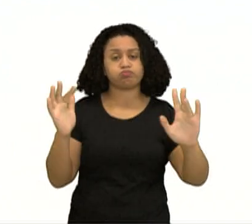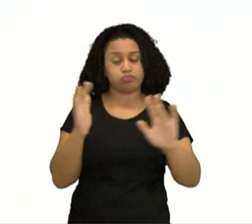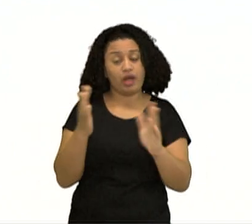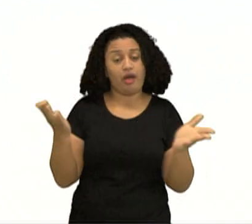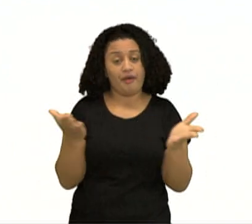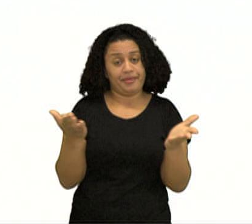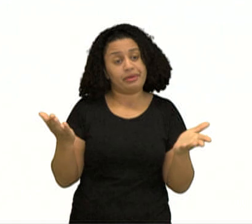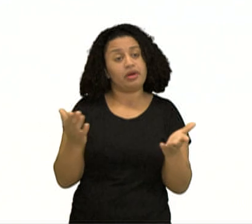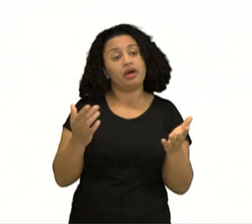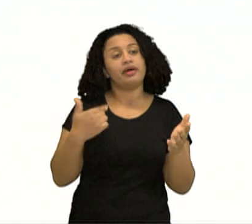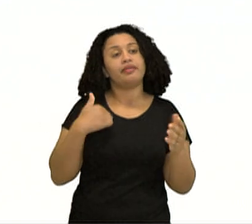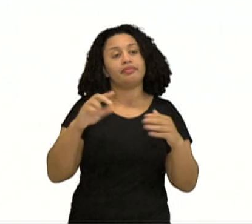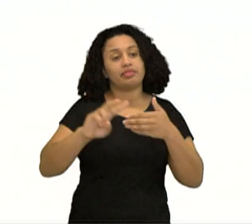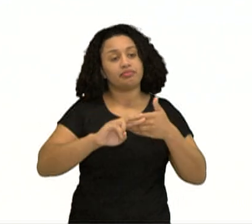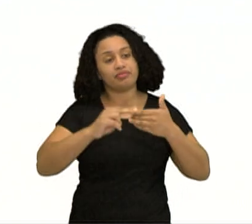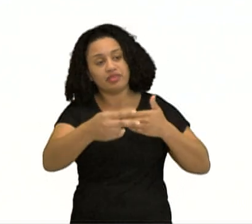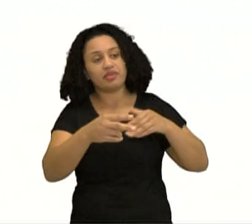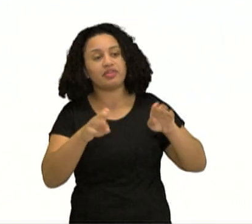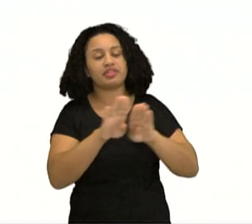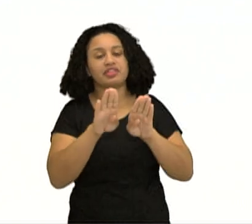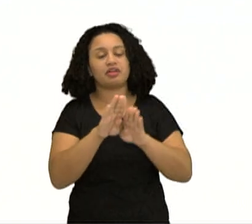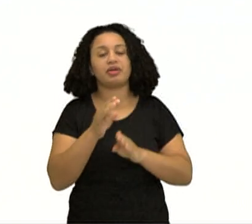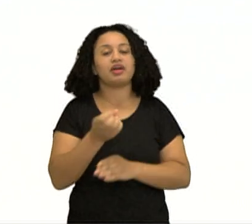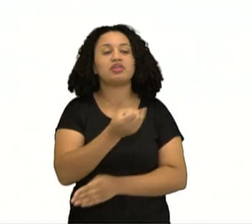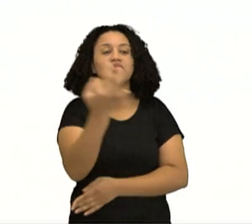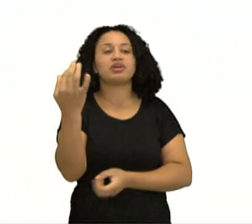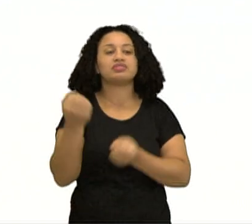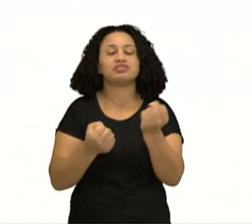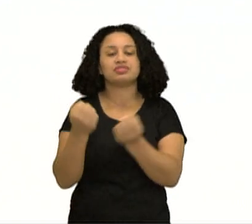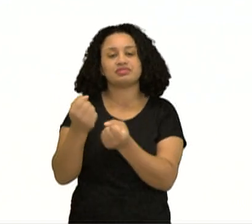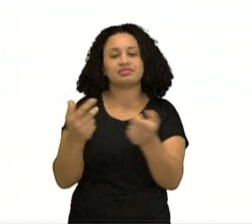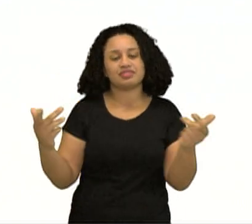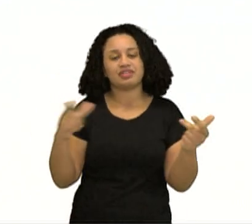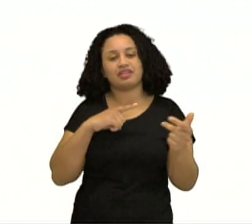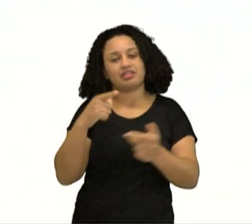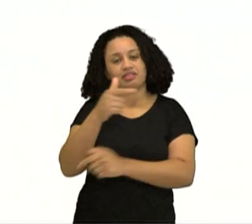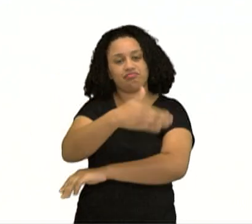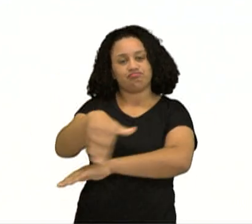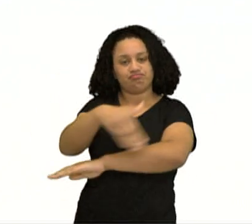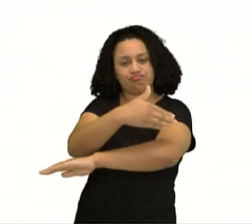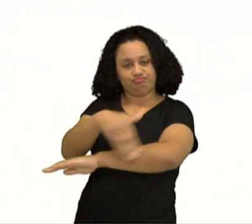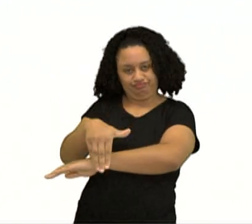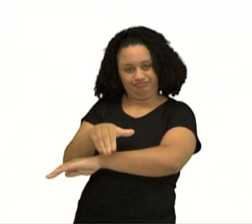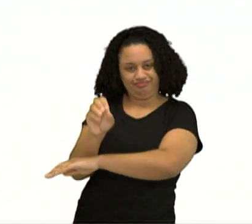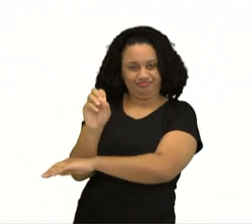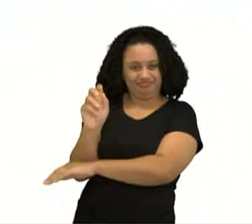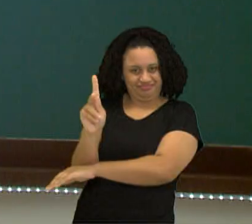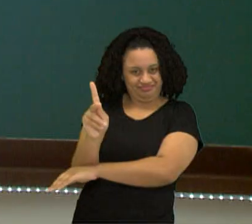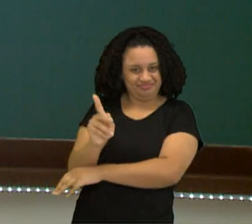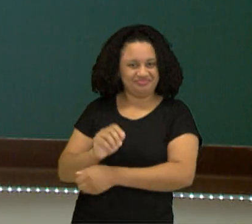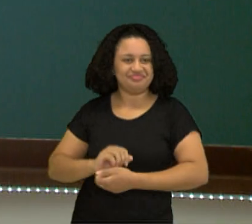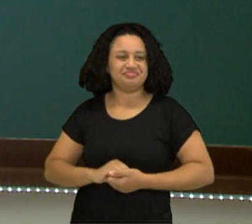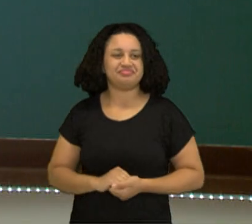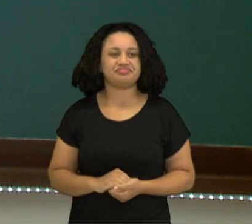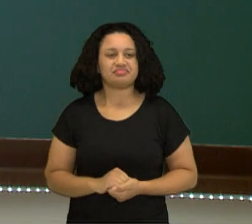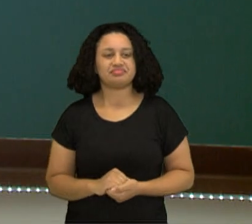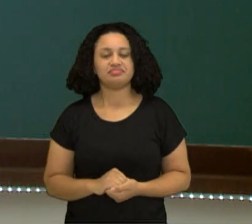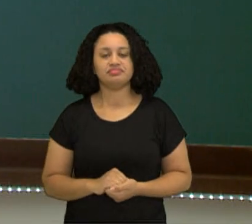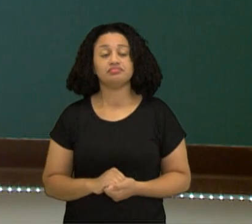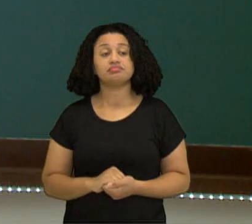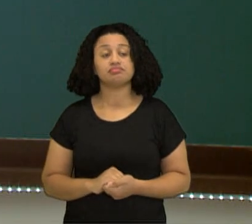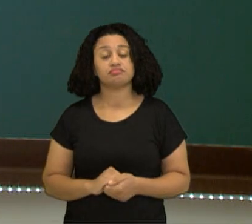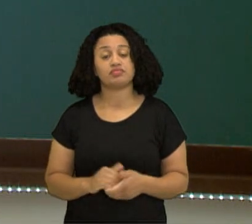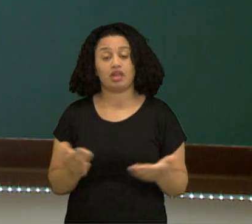e, consequentemente, no número de automóveis nas ruas, ok?